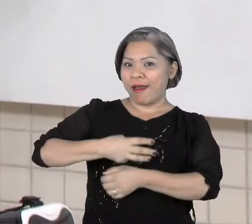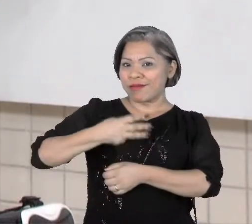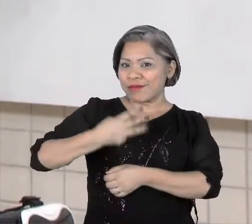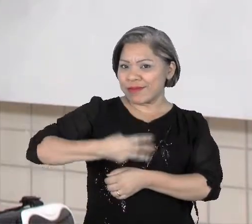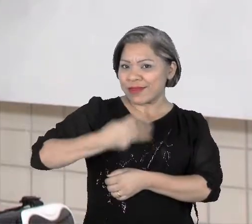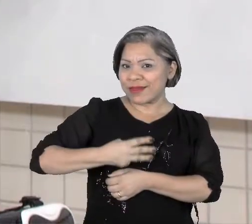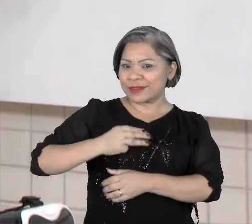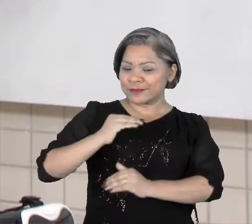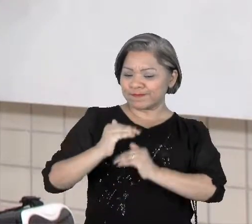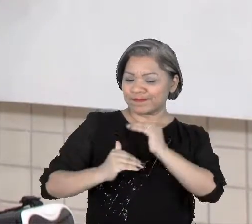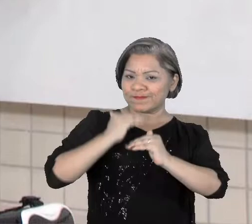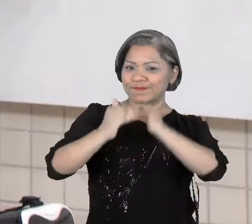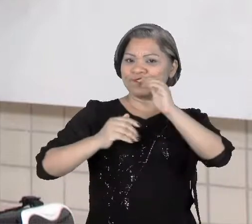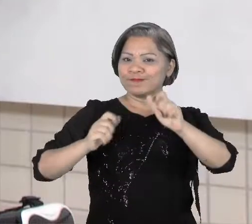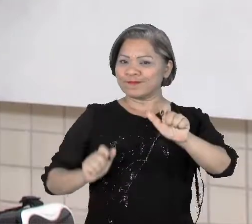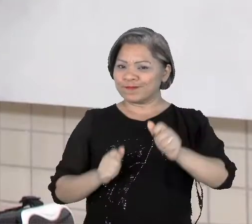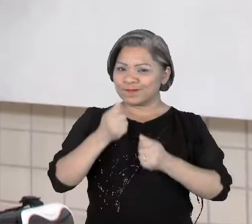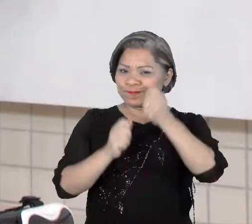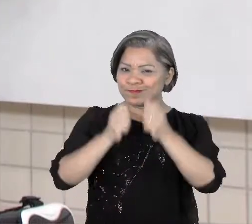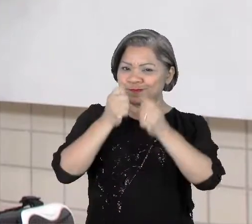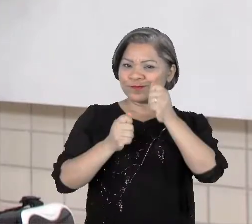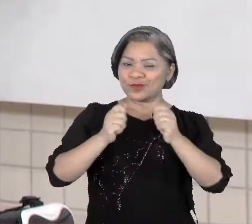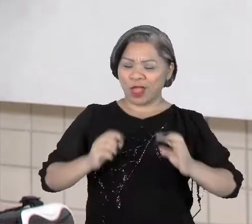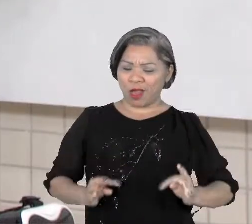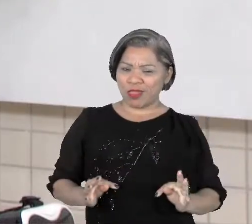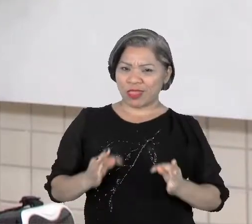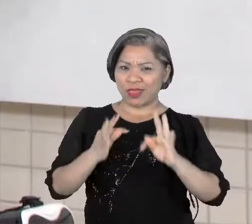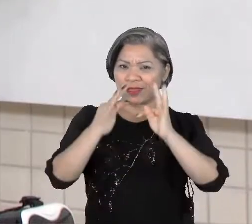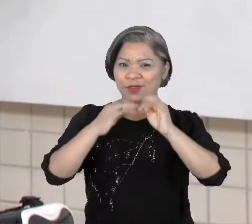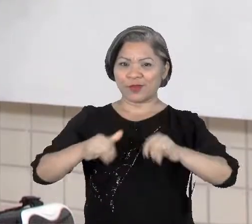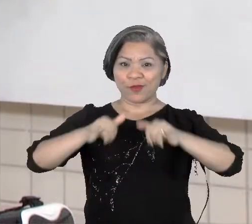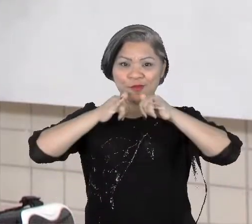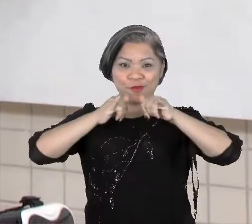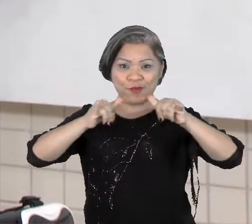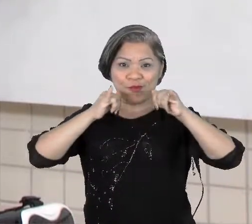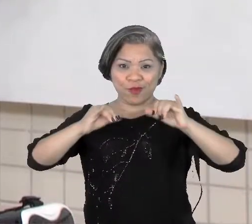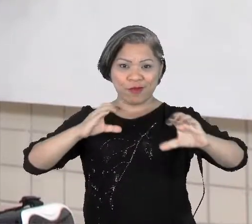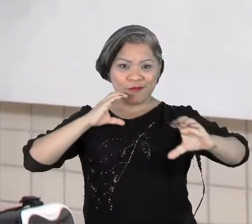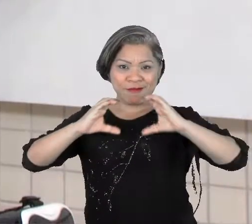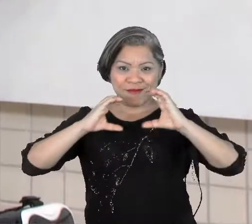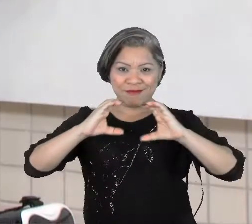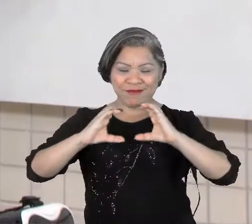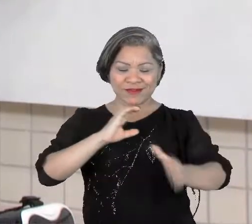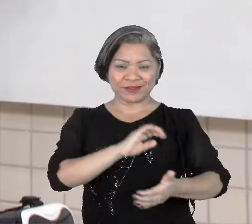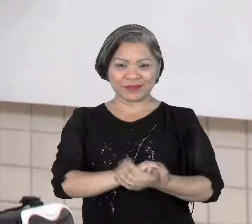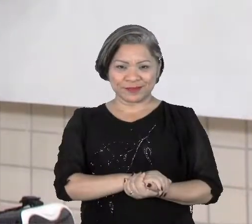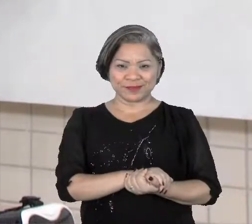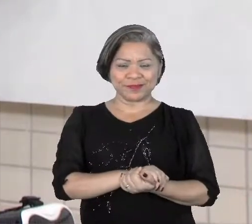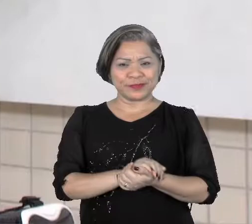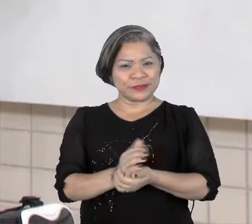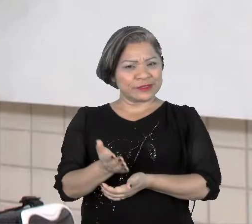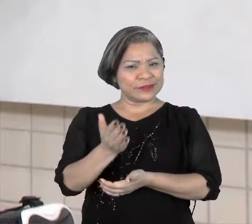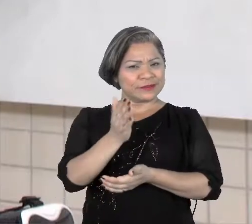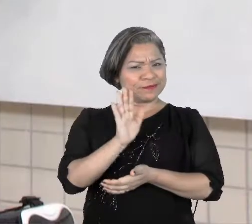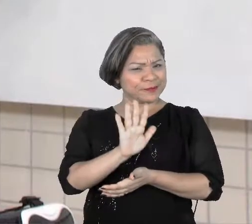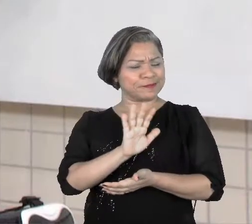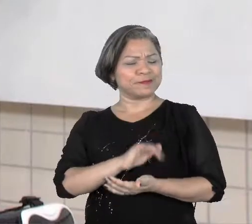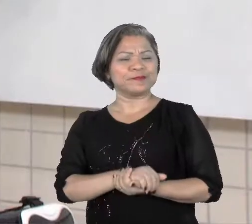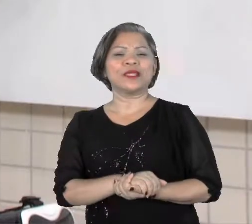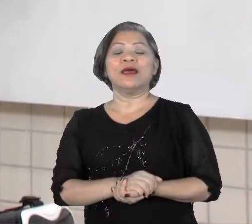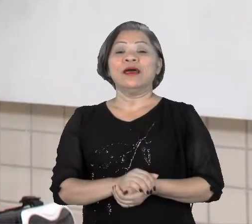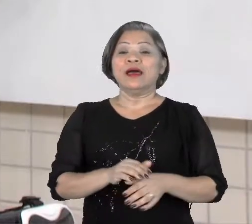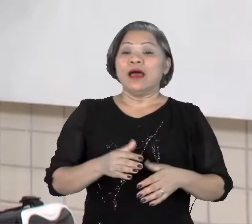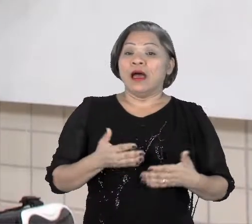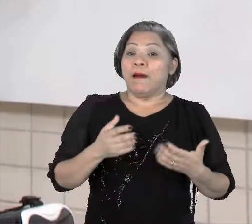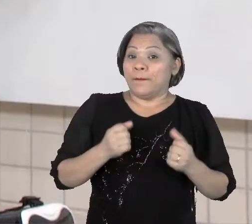industrial, as tecnologias da informação e da comunicação. Turma, para que nós possamos compreender um